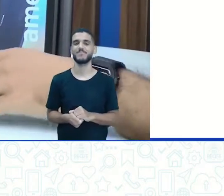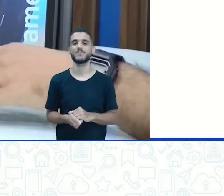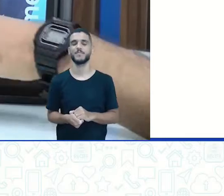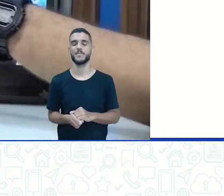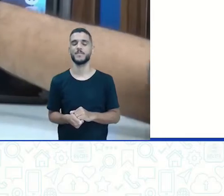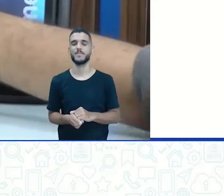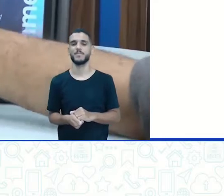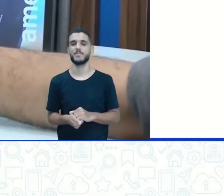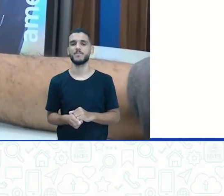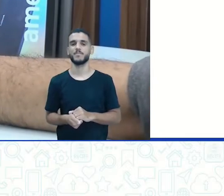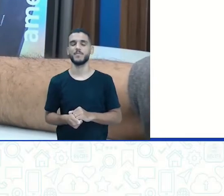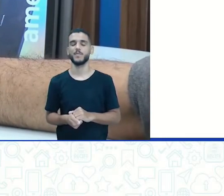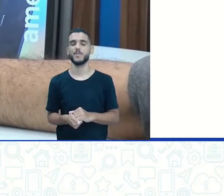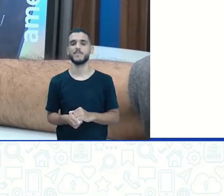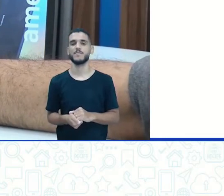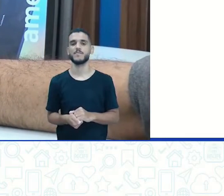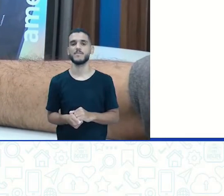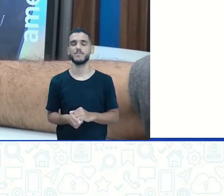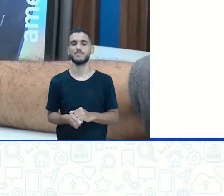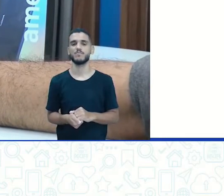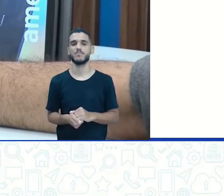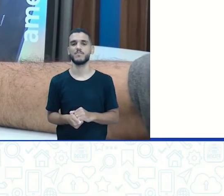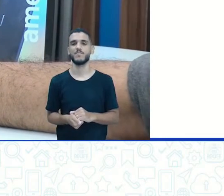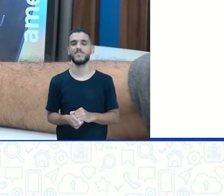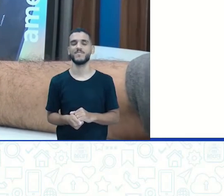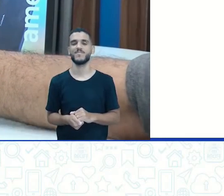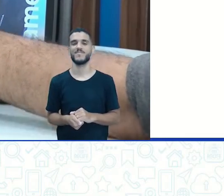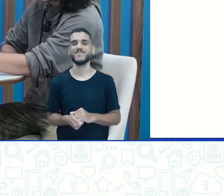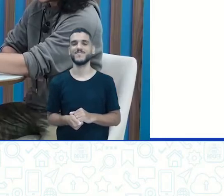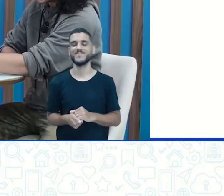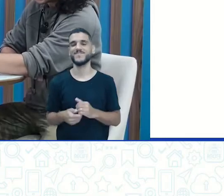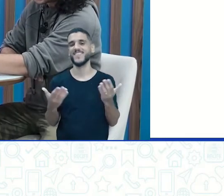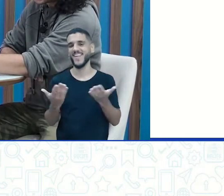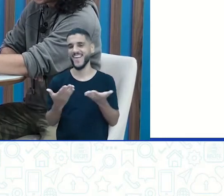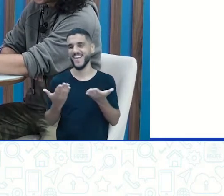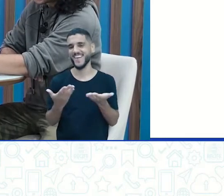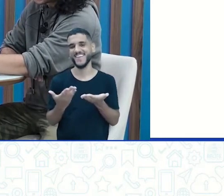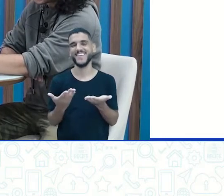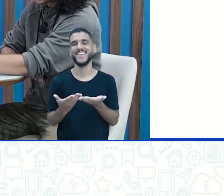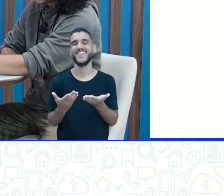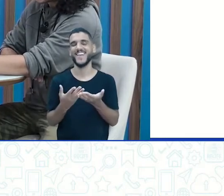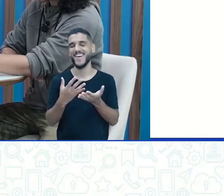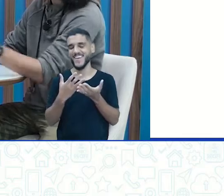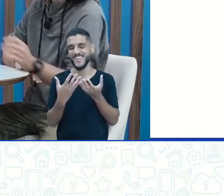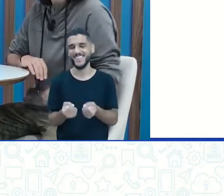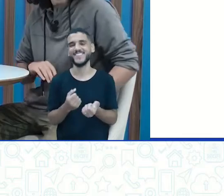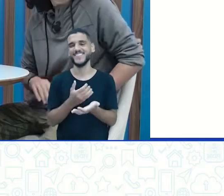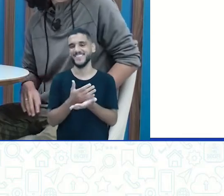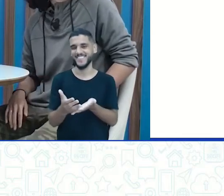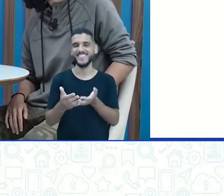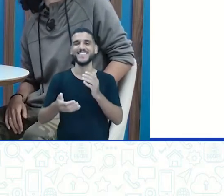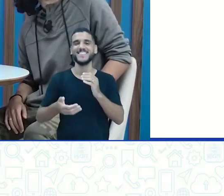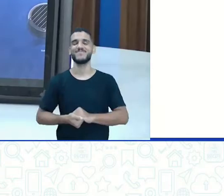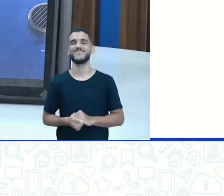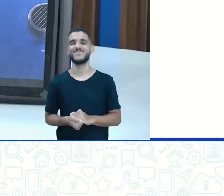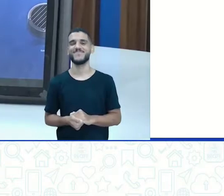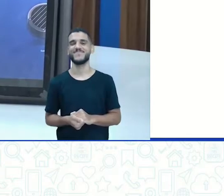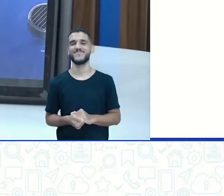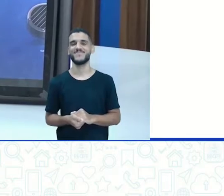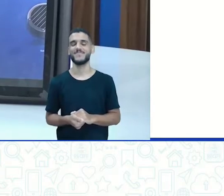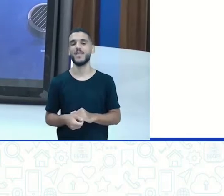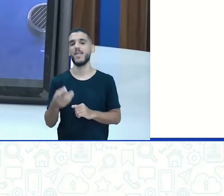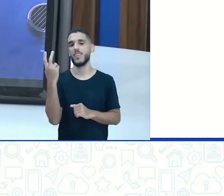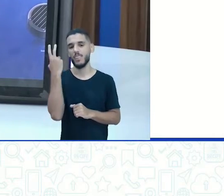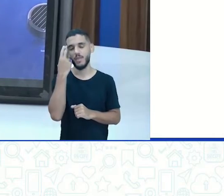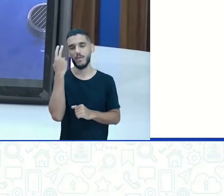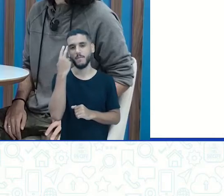Pronto, ó. Opa, propaganda. Propagandas não podem, mas não tem problema, vamos embora. Mas é